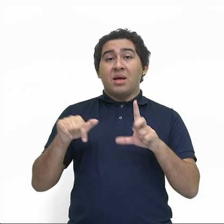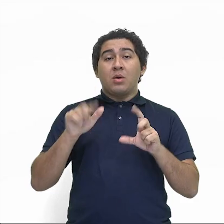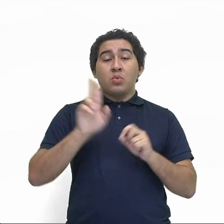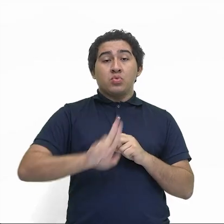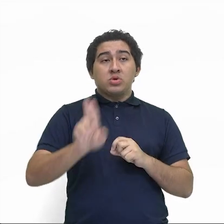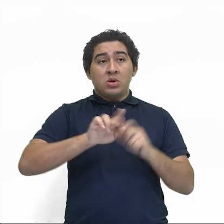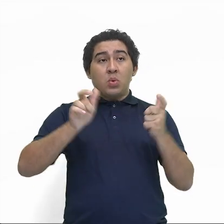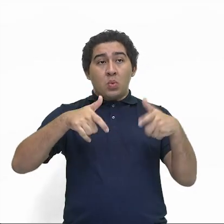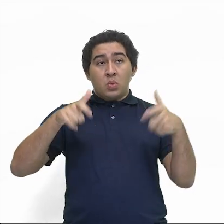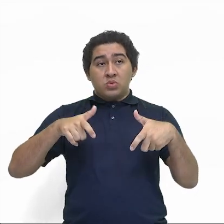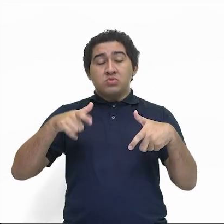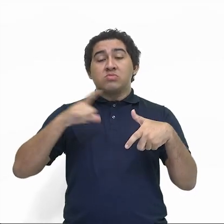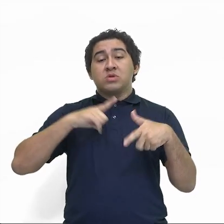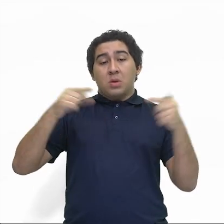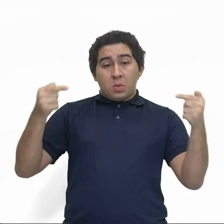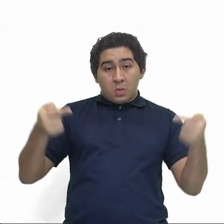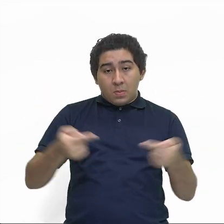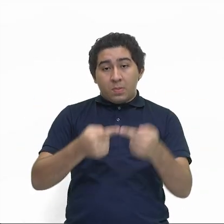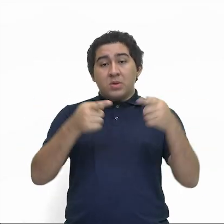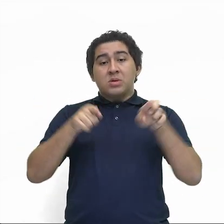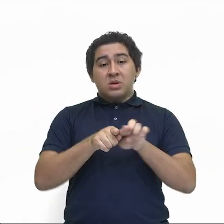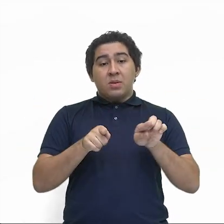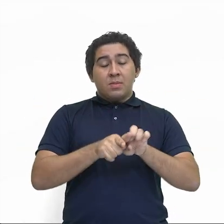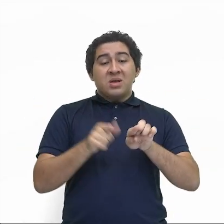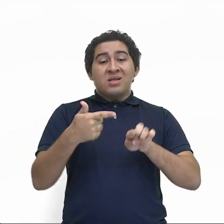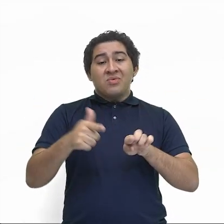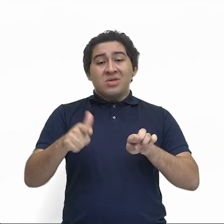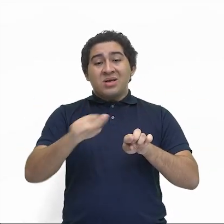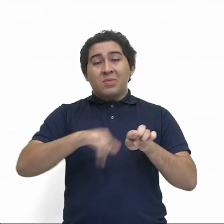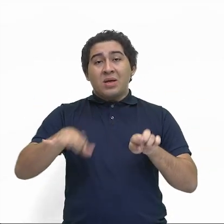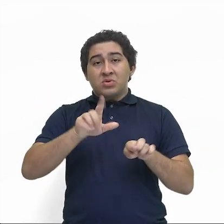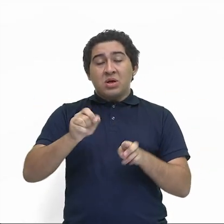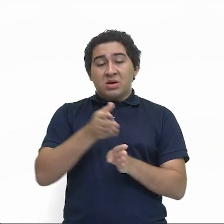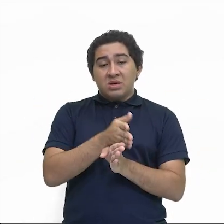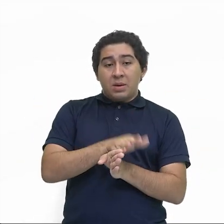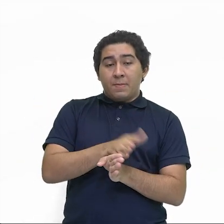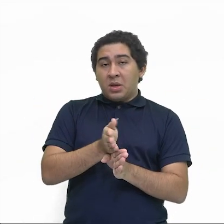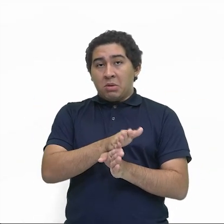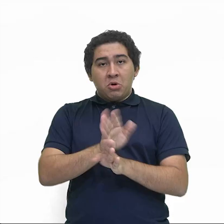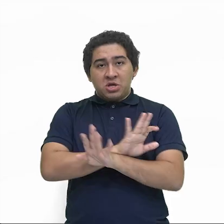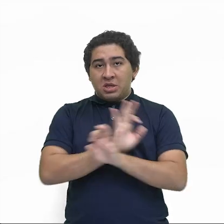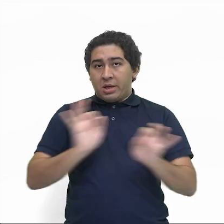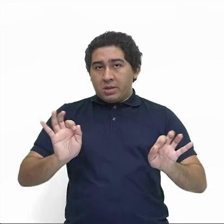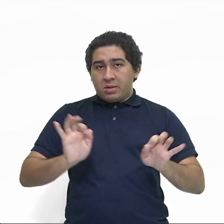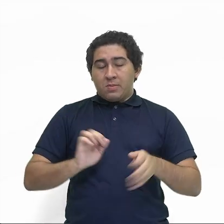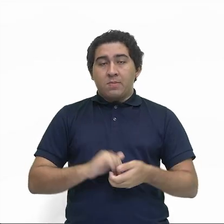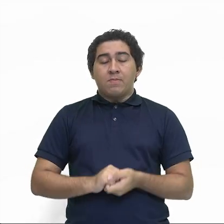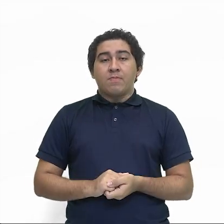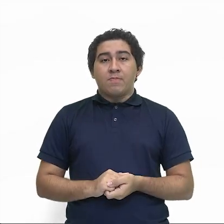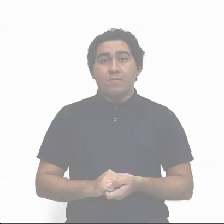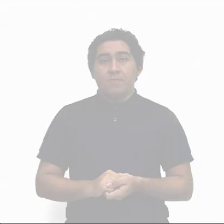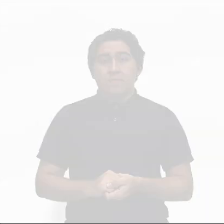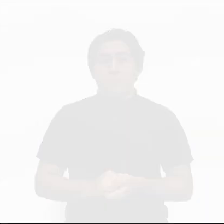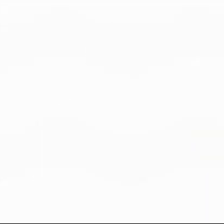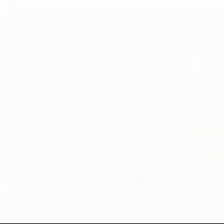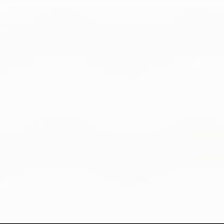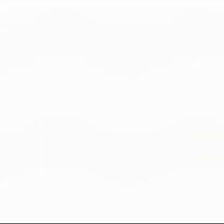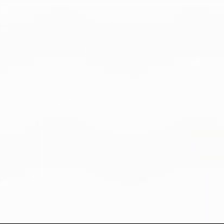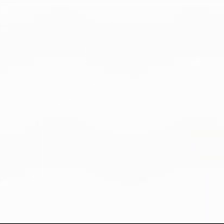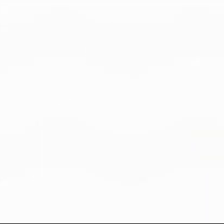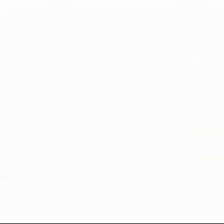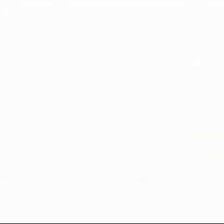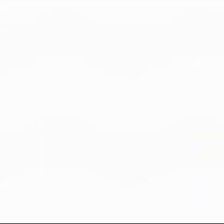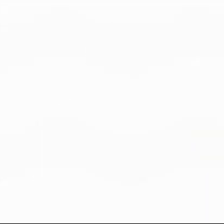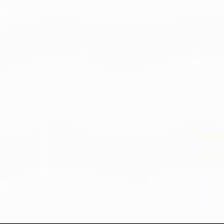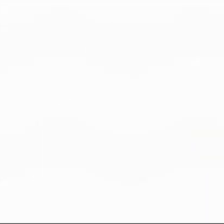com precisão e sem espaço para interpretações subjetivas, interpretações